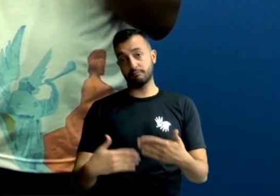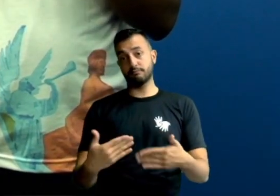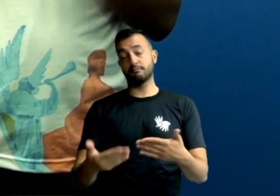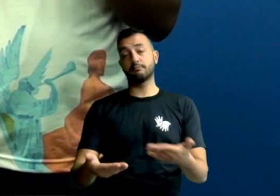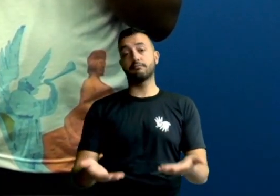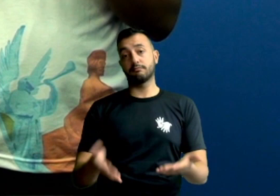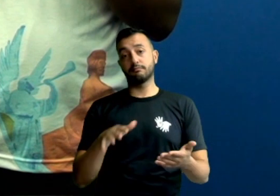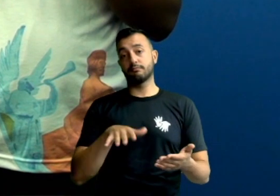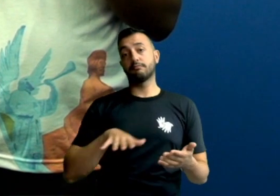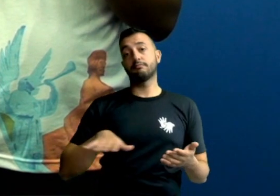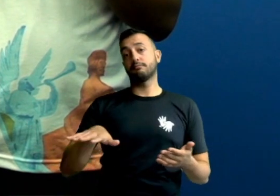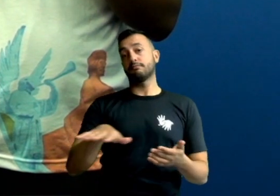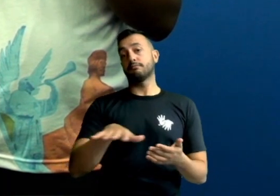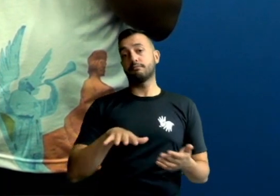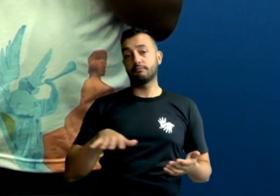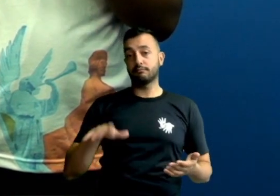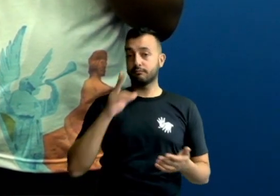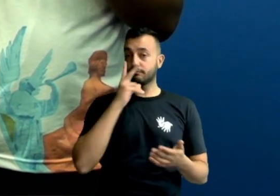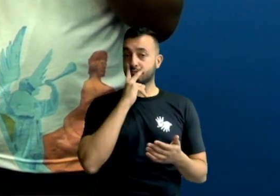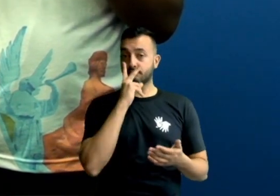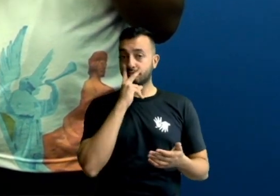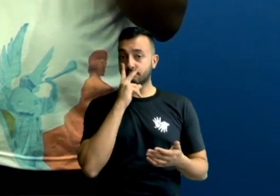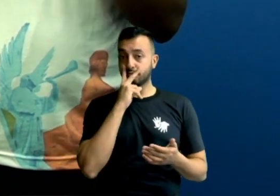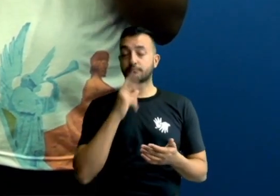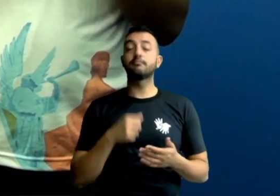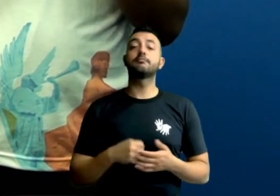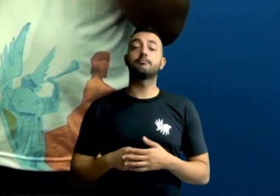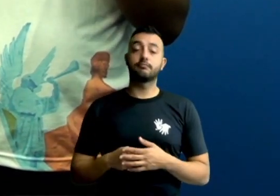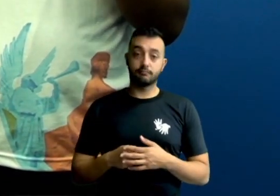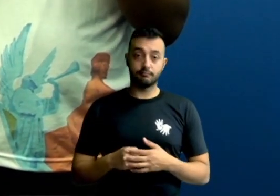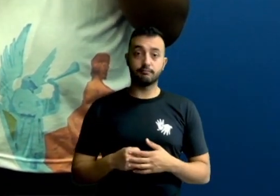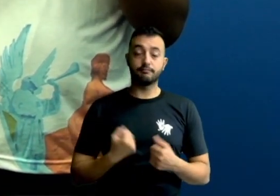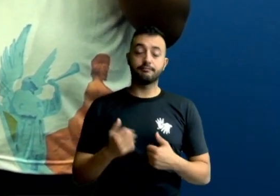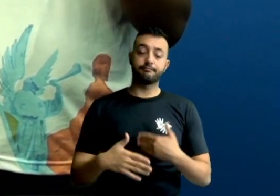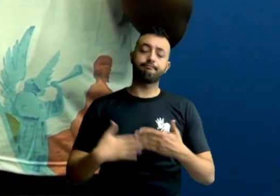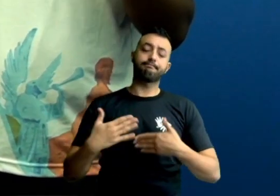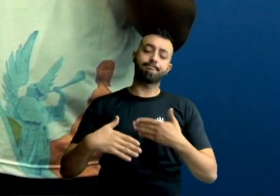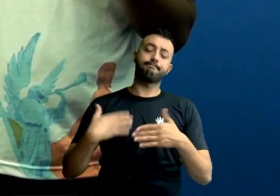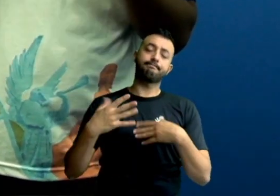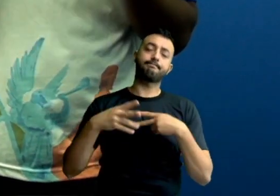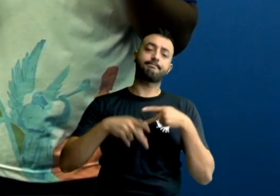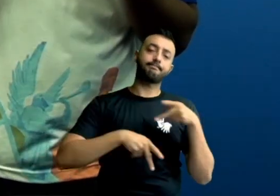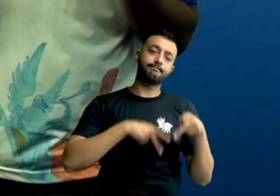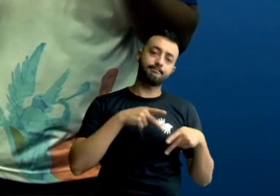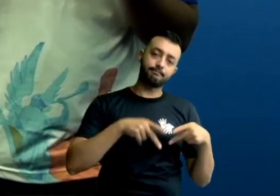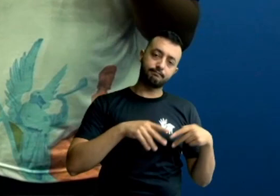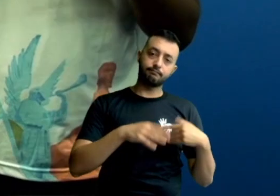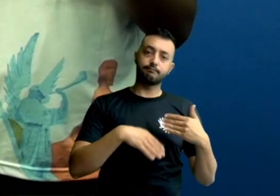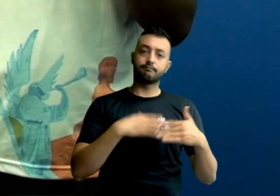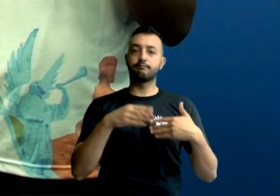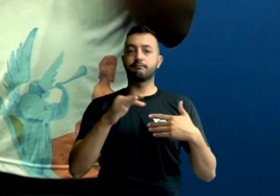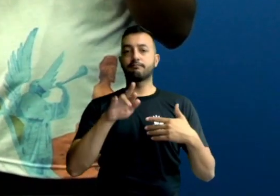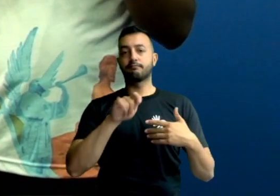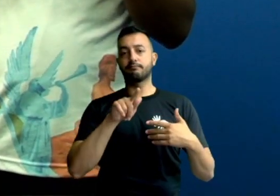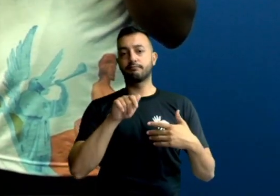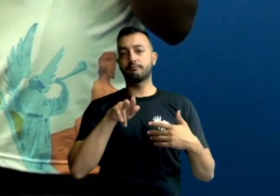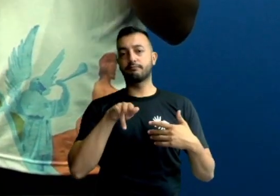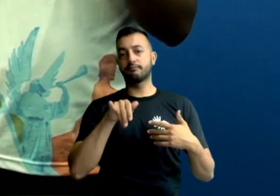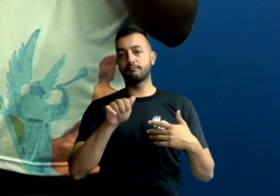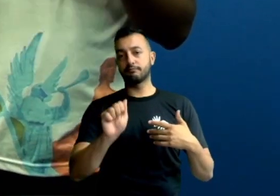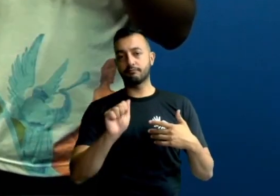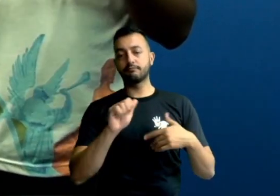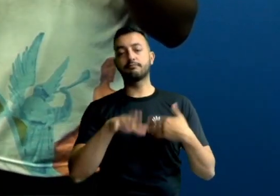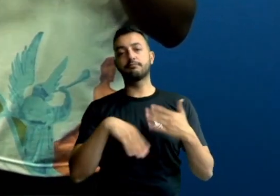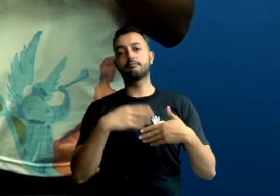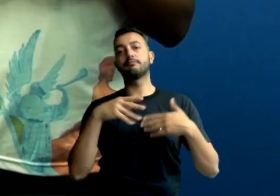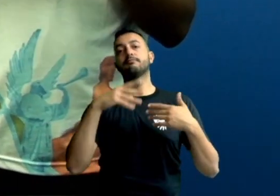a região ela a Vitória de Santo Antão né ela saiu evoluindo a sair de povoação a freguesia e posteriormente